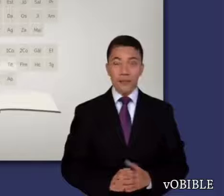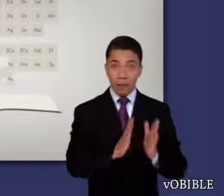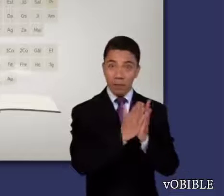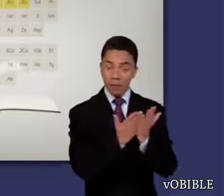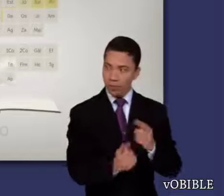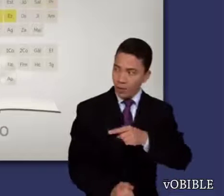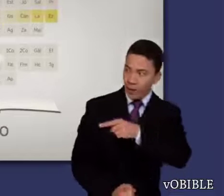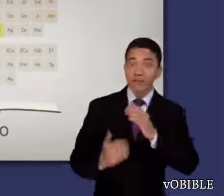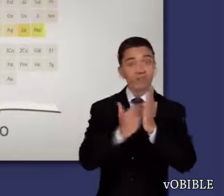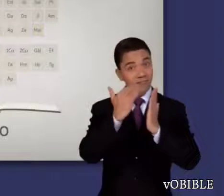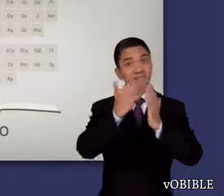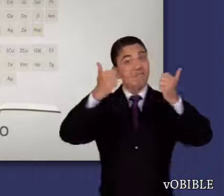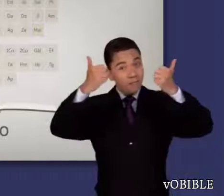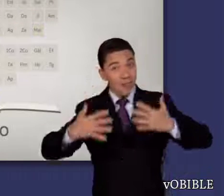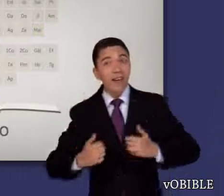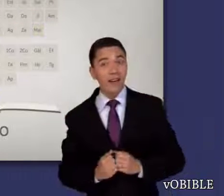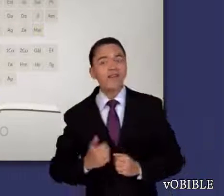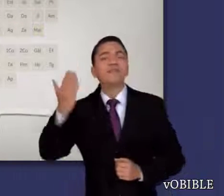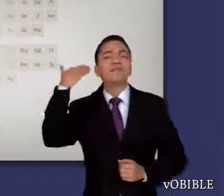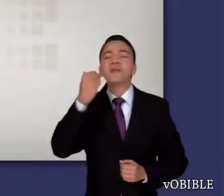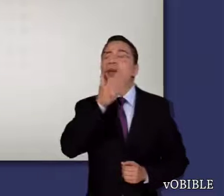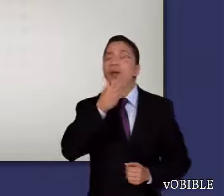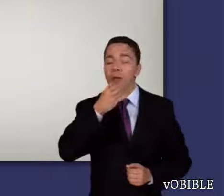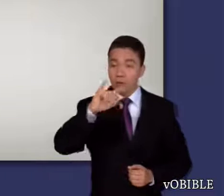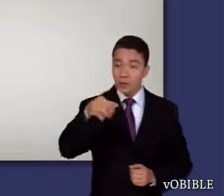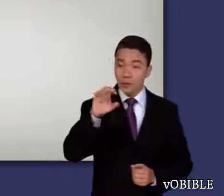Uma introdução ao livro de João.